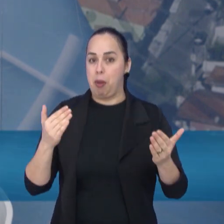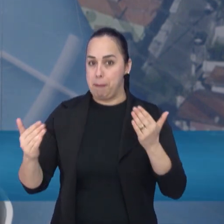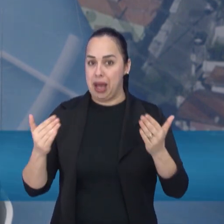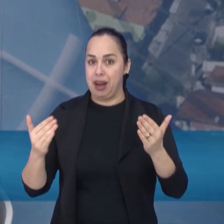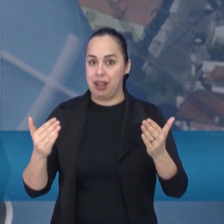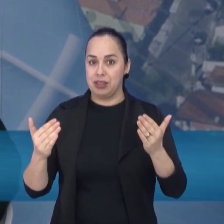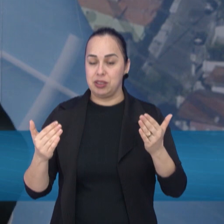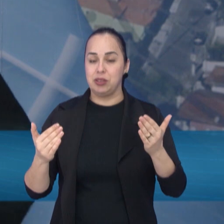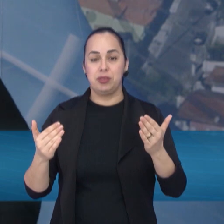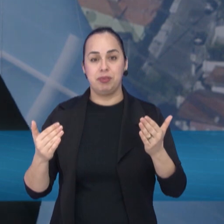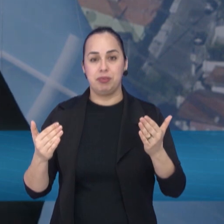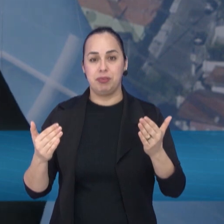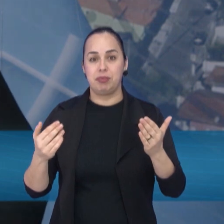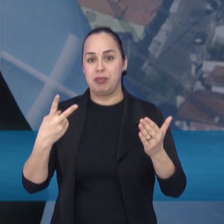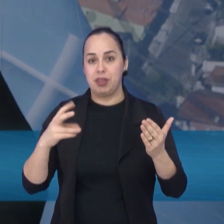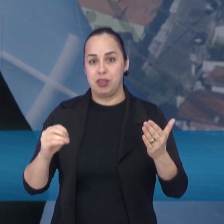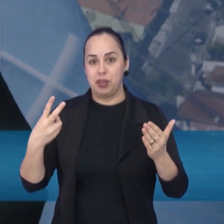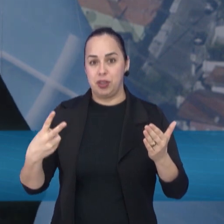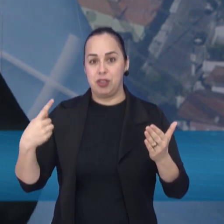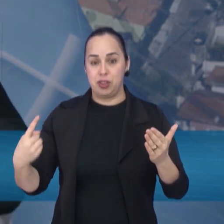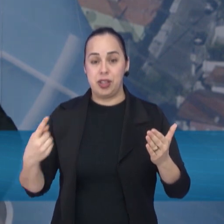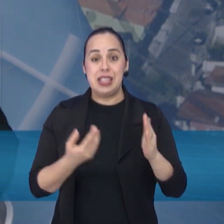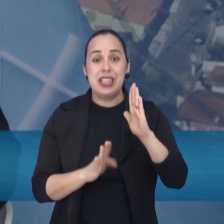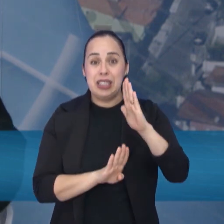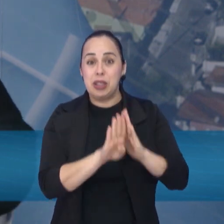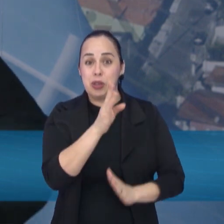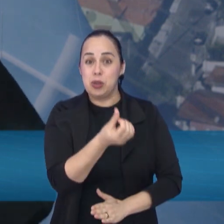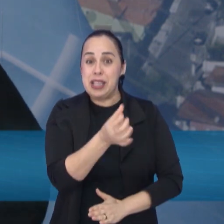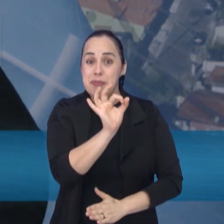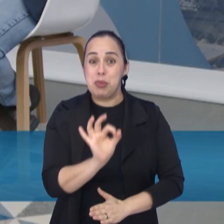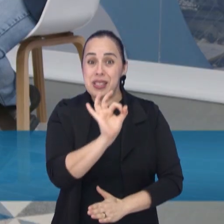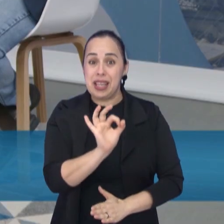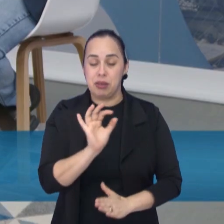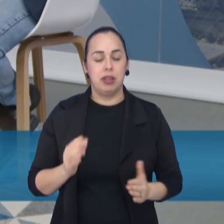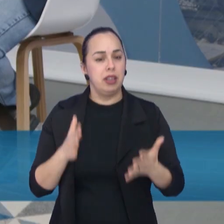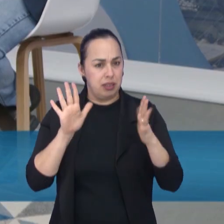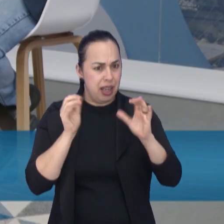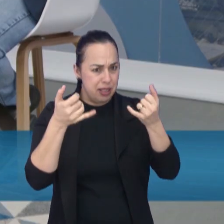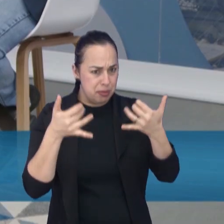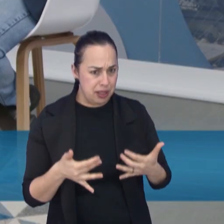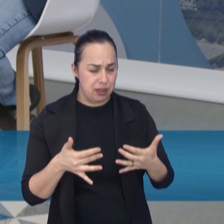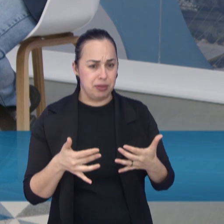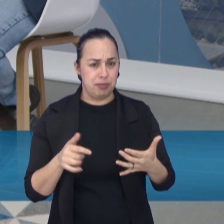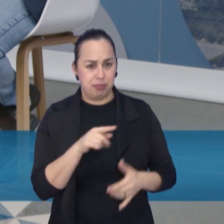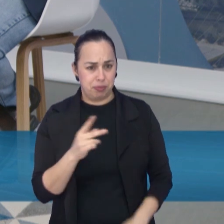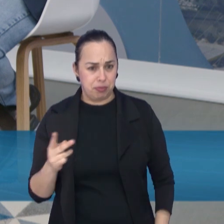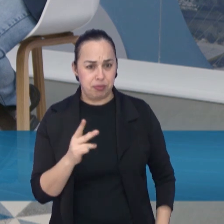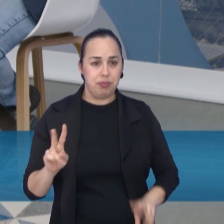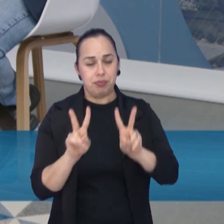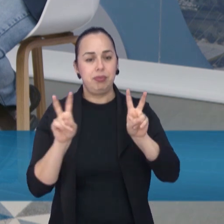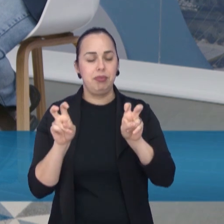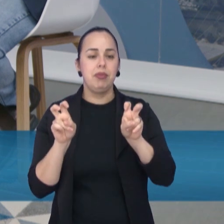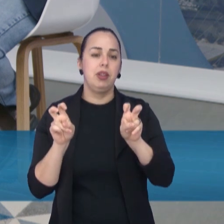6,62% em relação a 2022. Antes da gente falar o restante, você quer fazer um comentário, Paulo, em relação a isso? Um